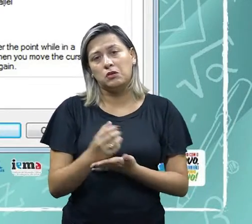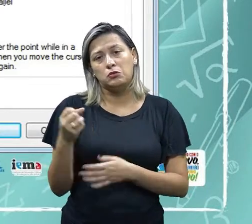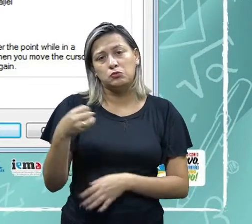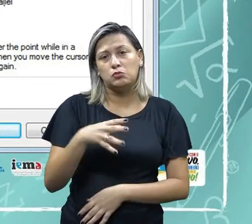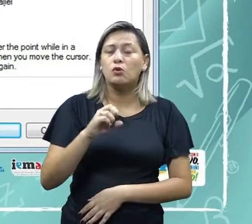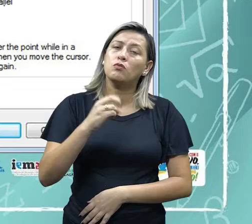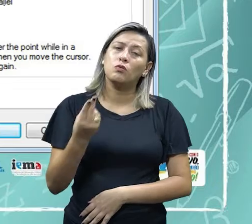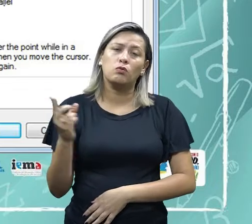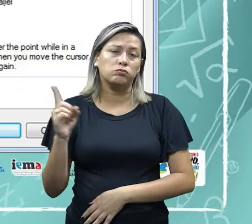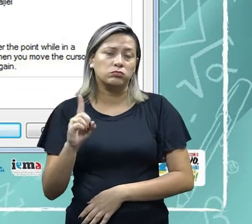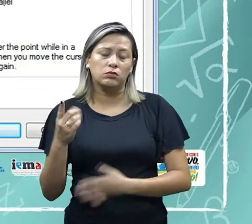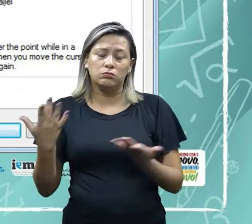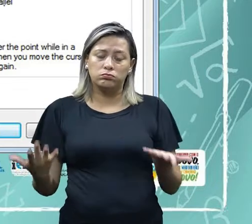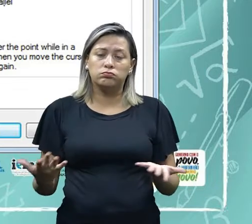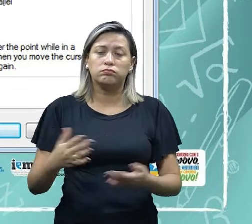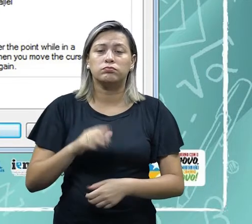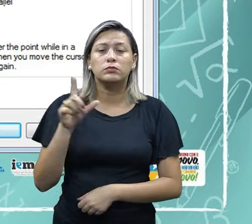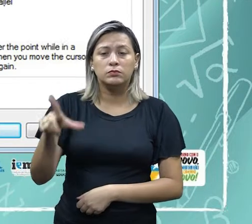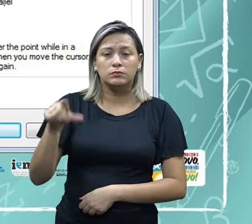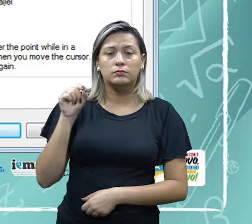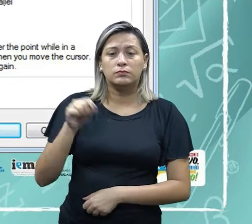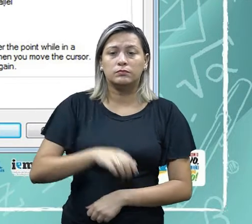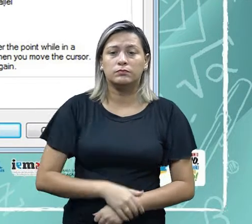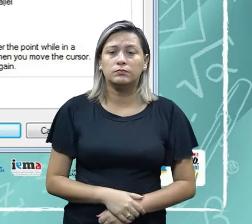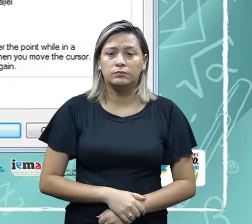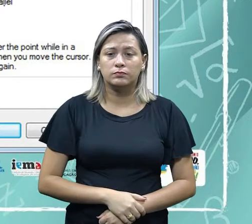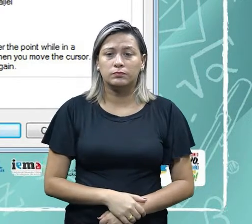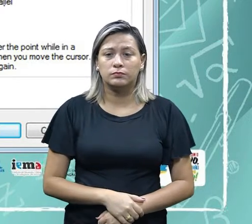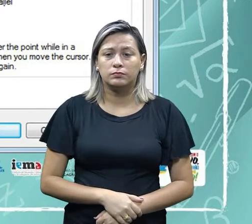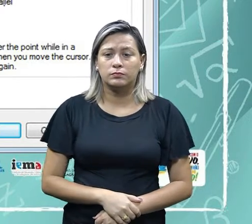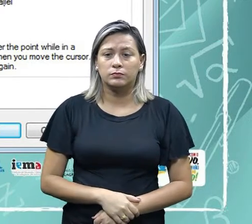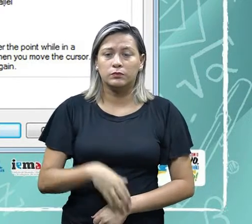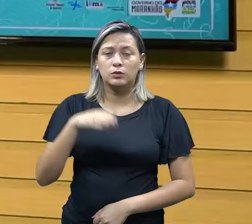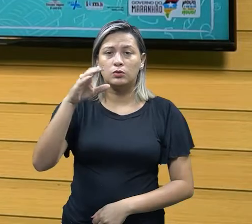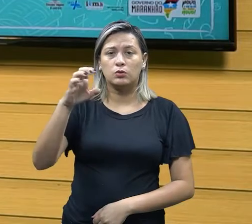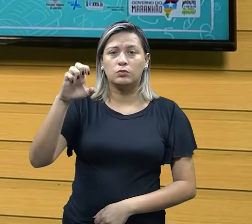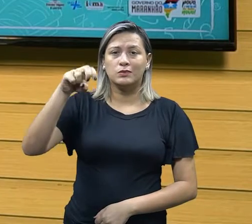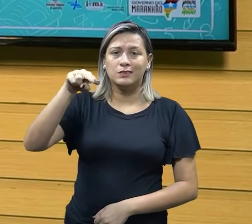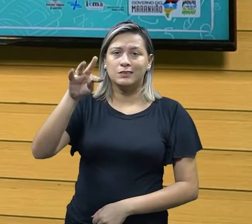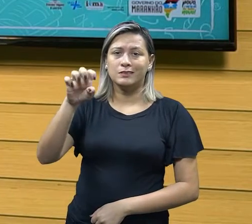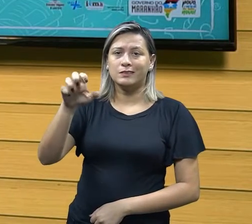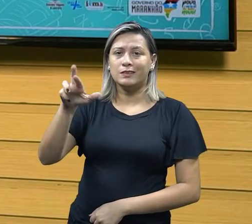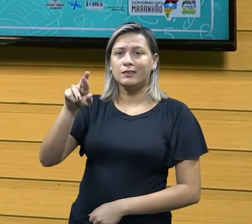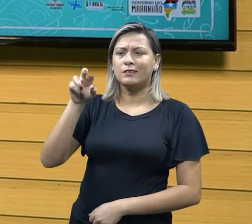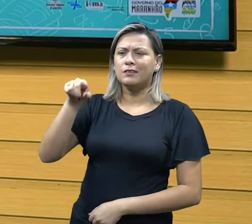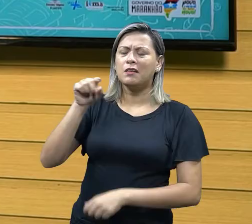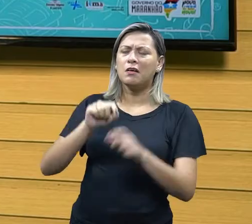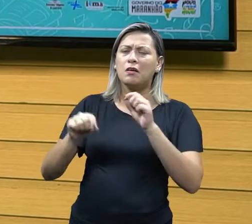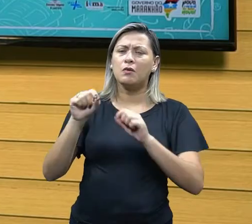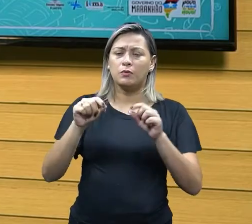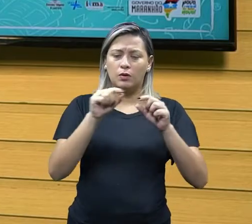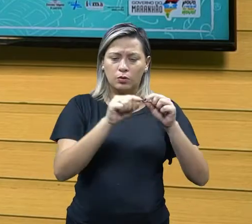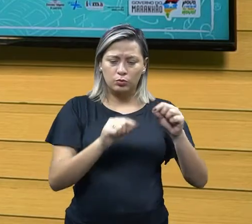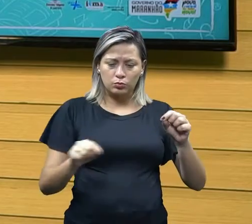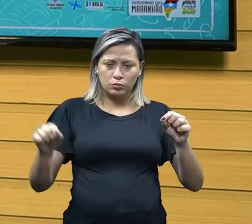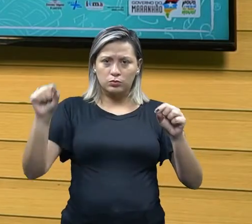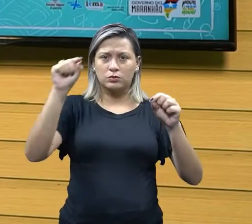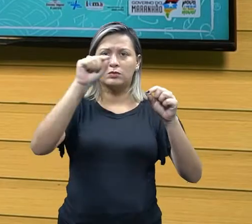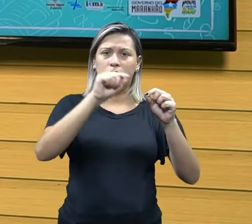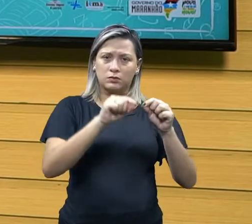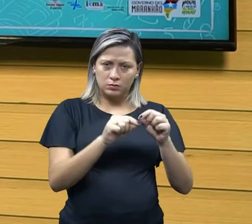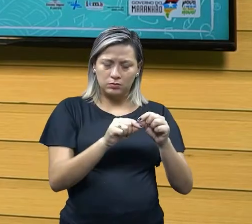é o centro de uma circunferência. Então, por mais que você faça uma circunferência e bote próximo ao